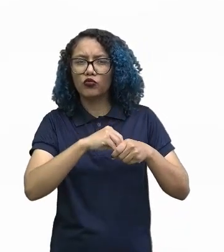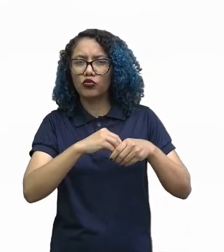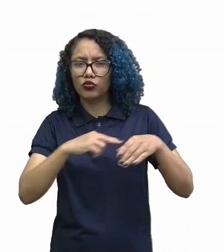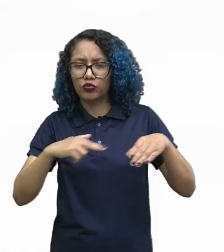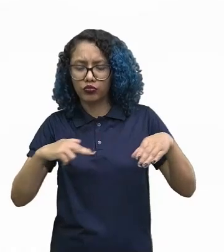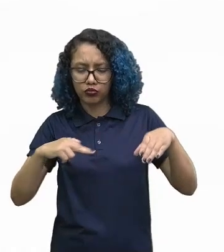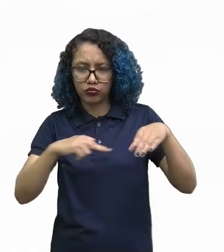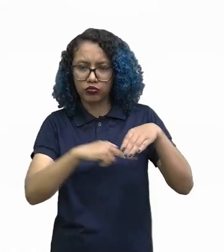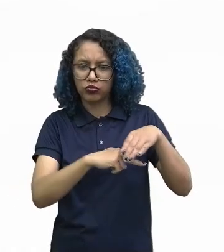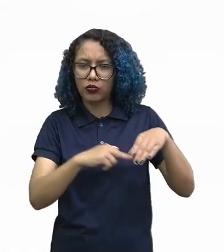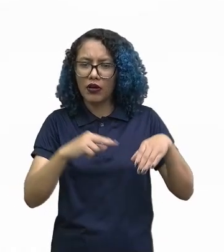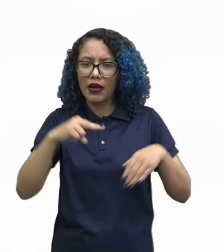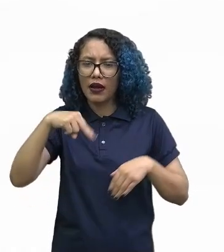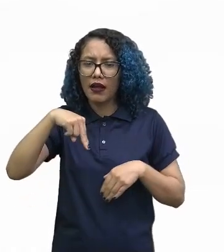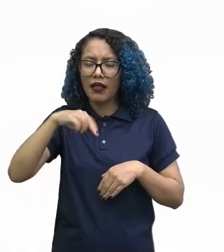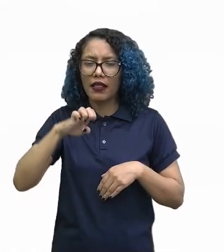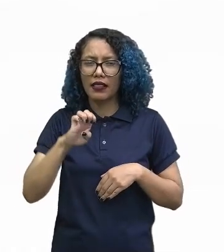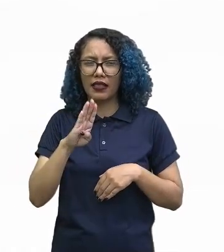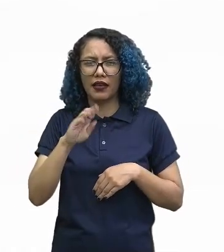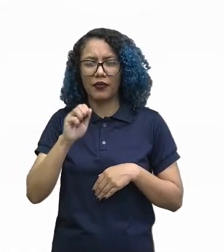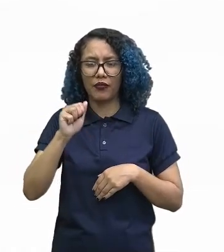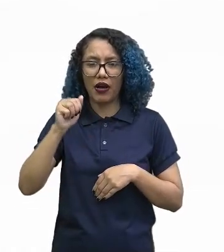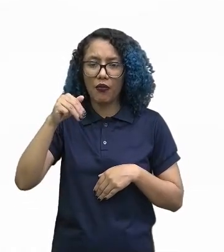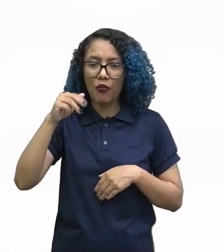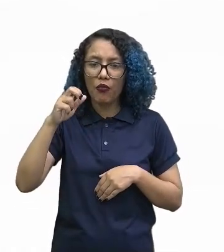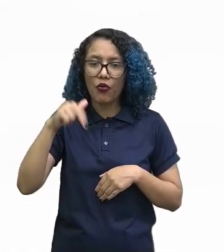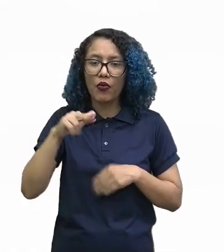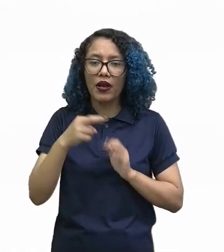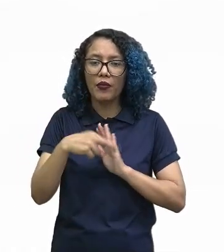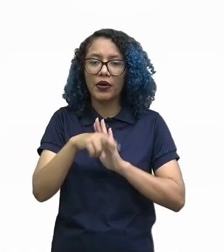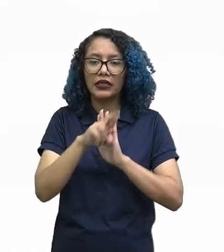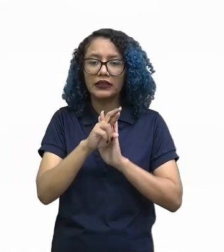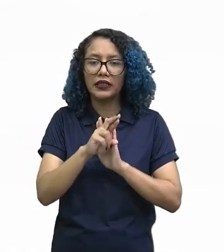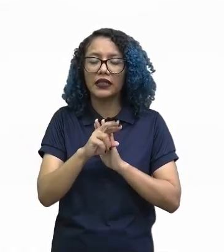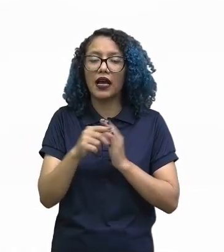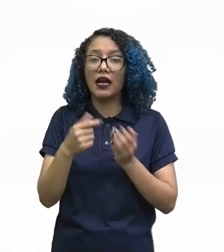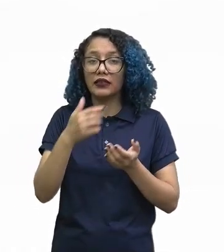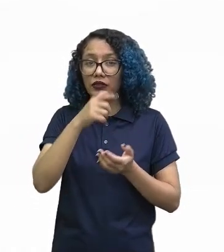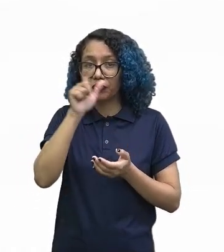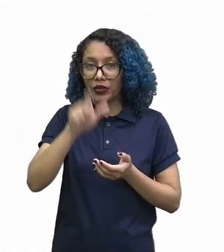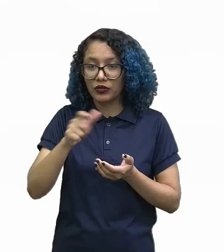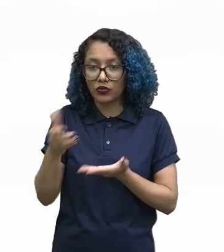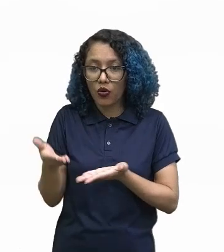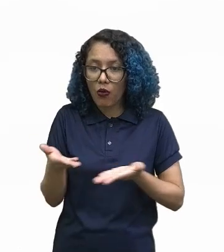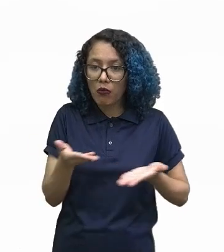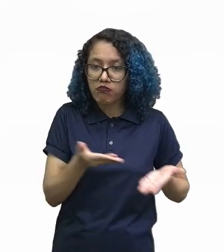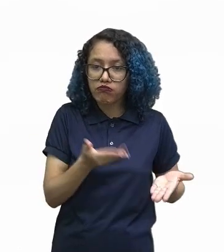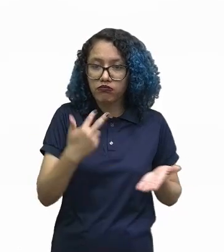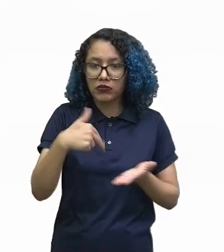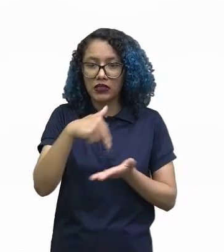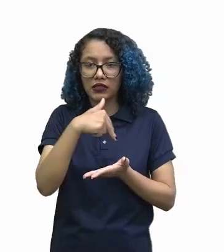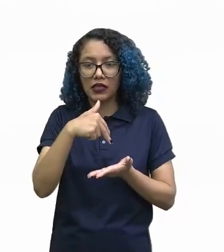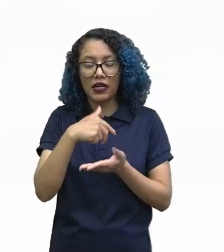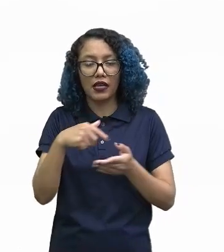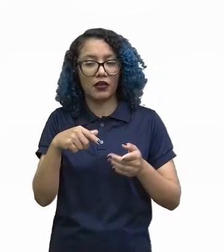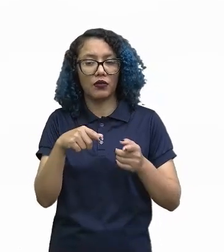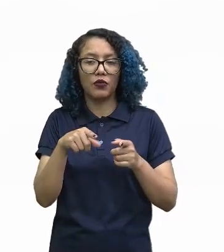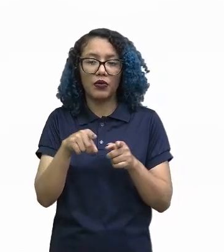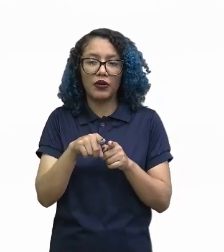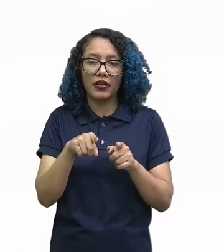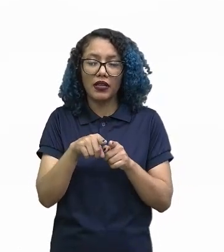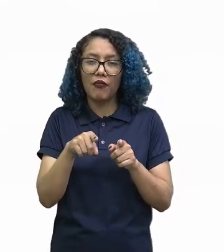Nebamun, representando convidados, servos, músicos e dançarinos em um banquete